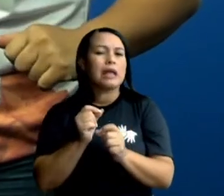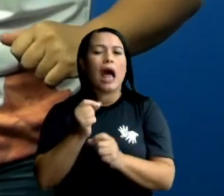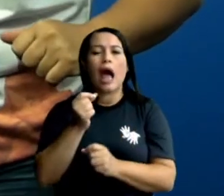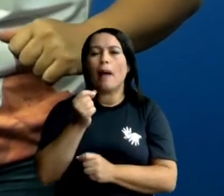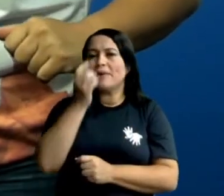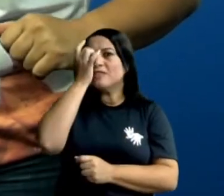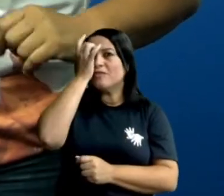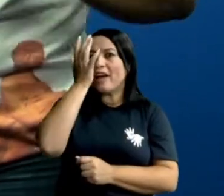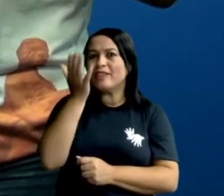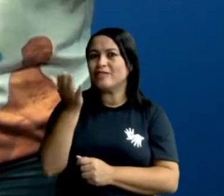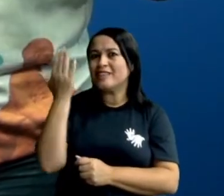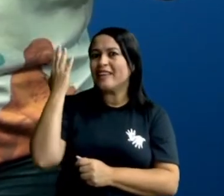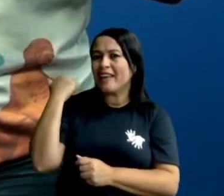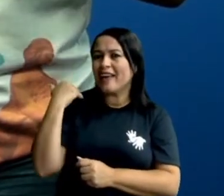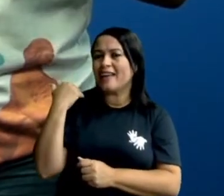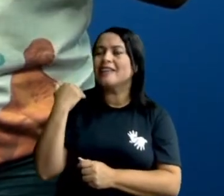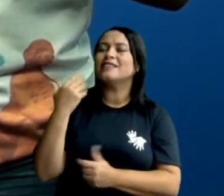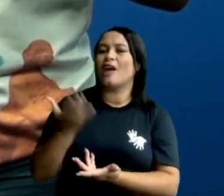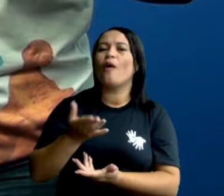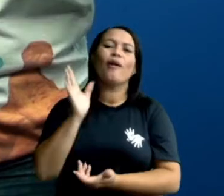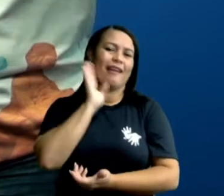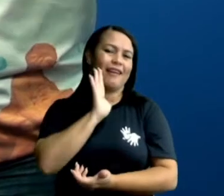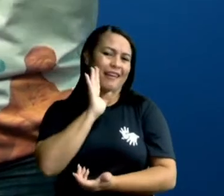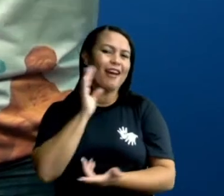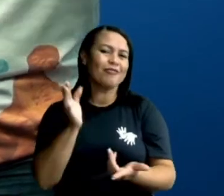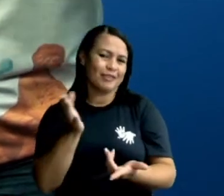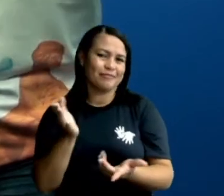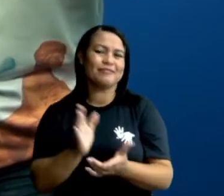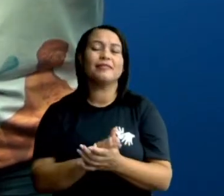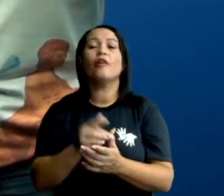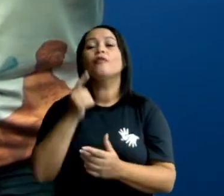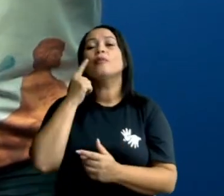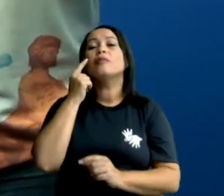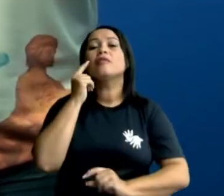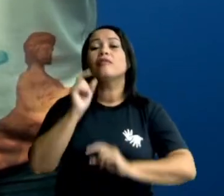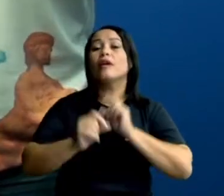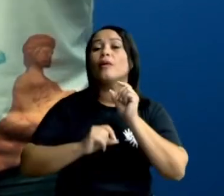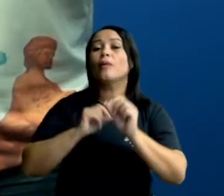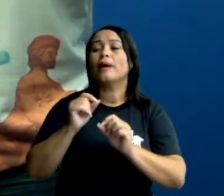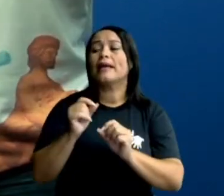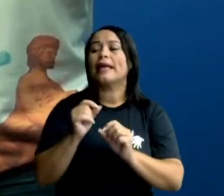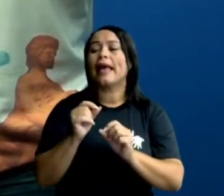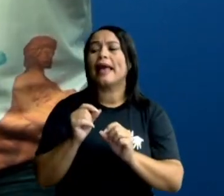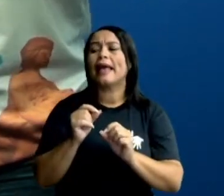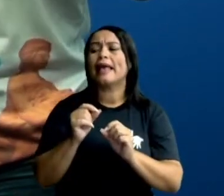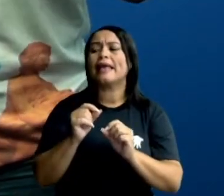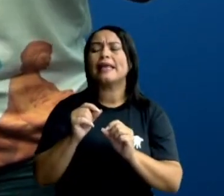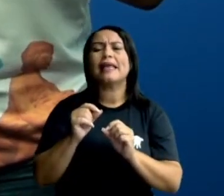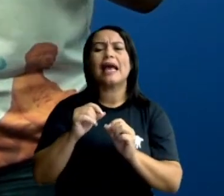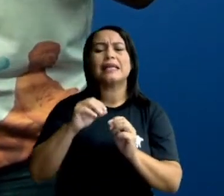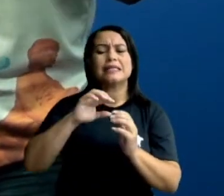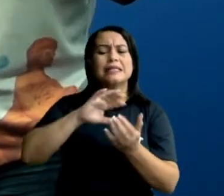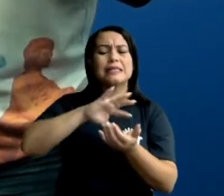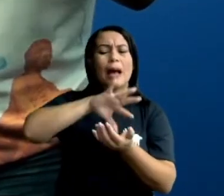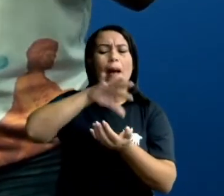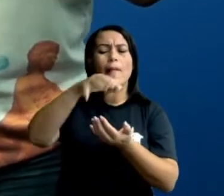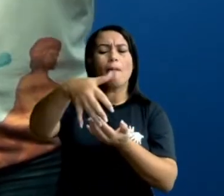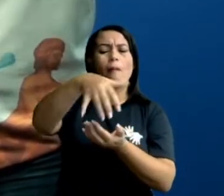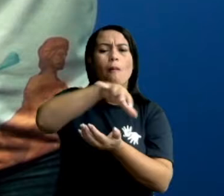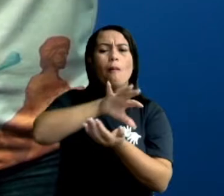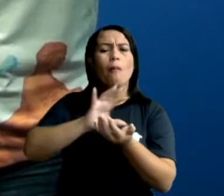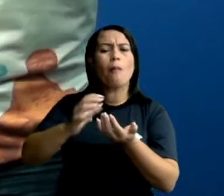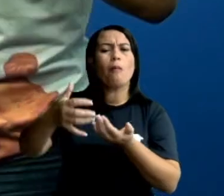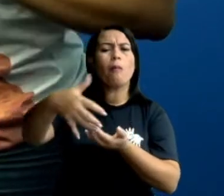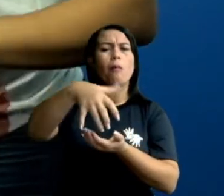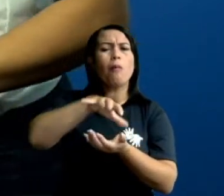da primeira vez? Se torna legal depois, né? E essa esfera? Onde é que encontramos a esfera